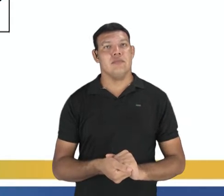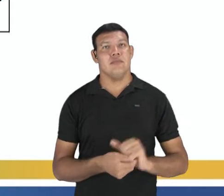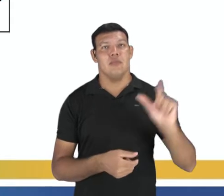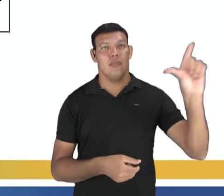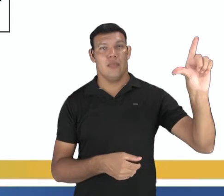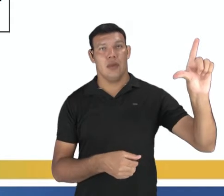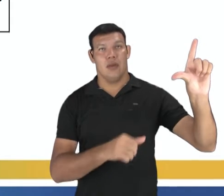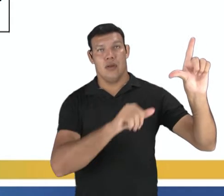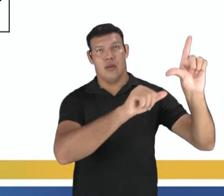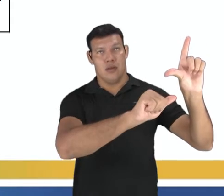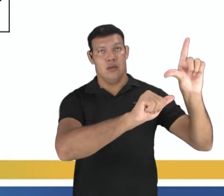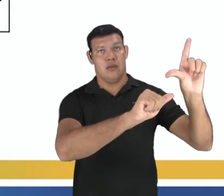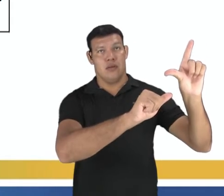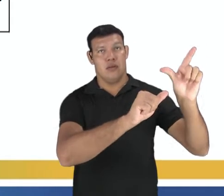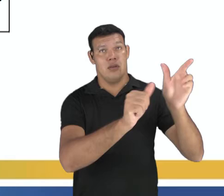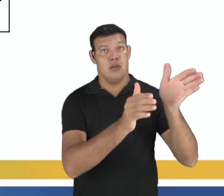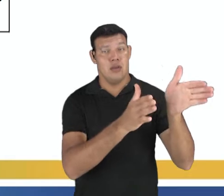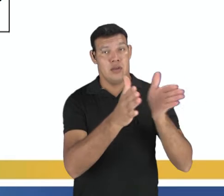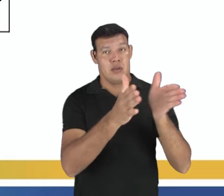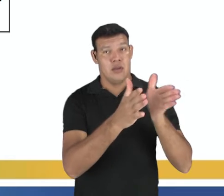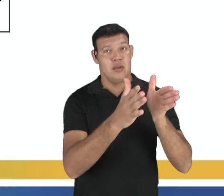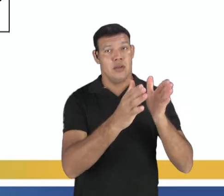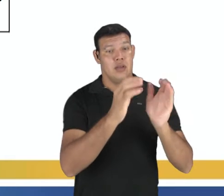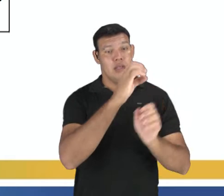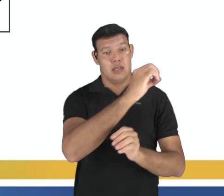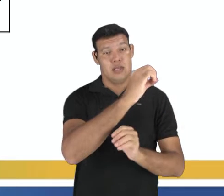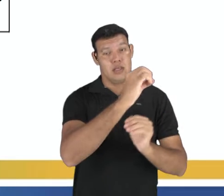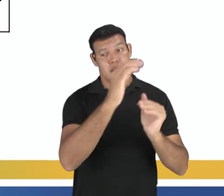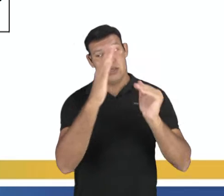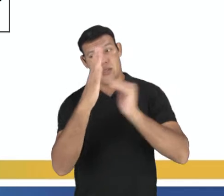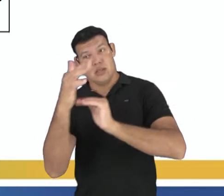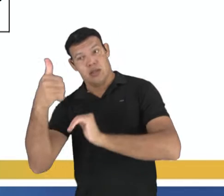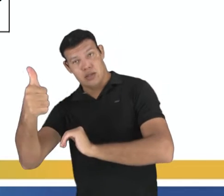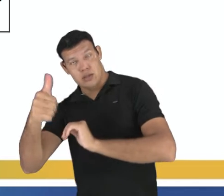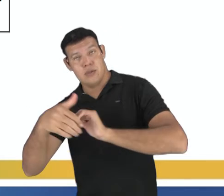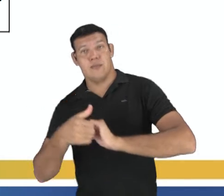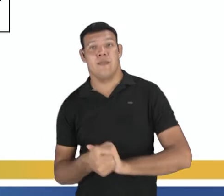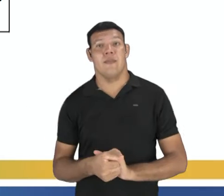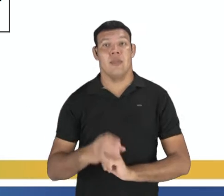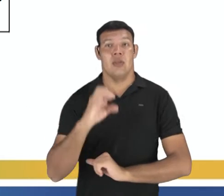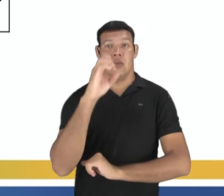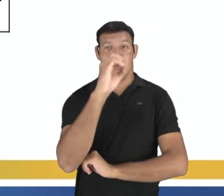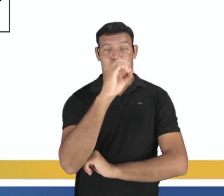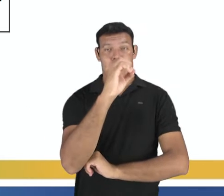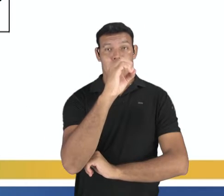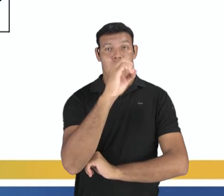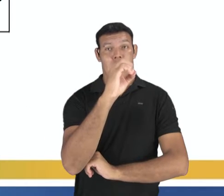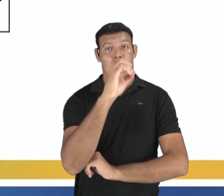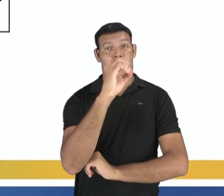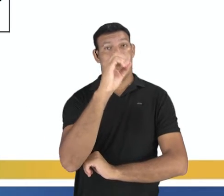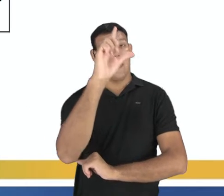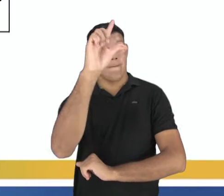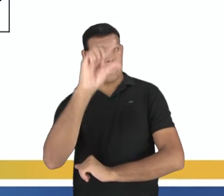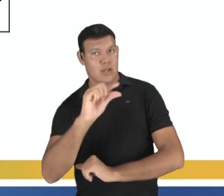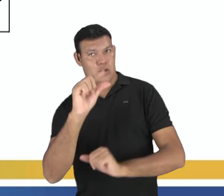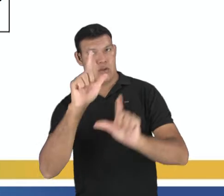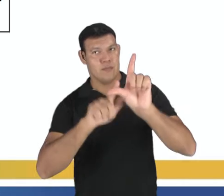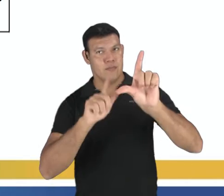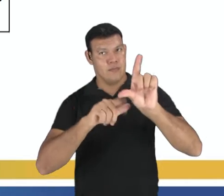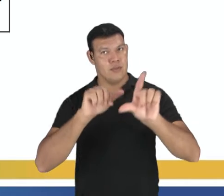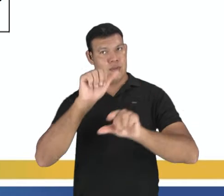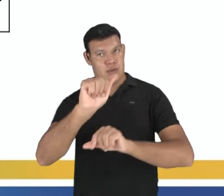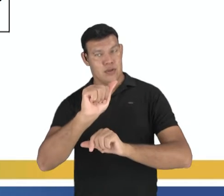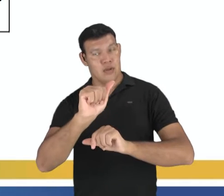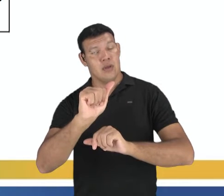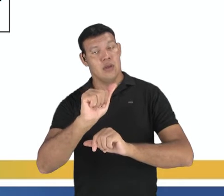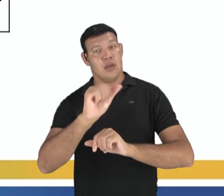esse A, no intervalo de 0 e 1, ou seja, o 0 menor que o A, ou o